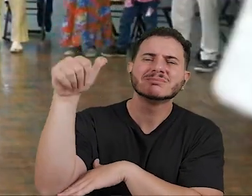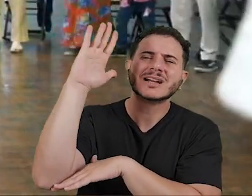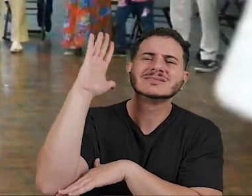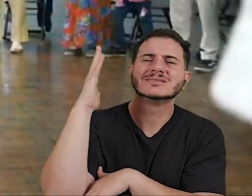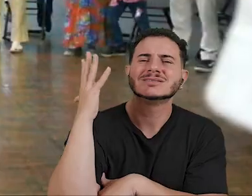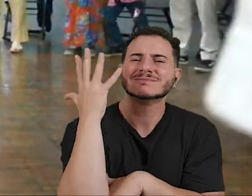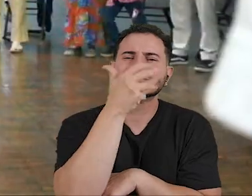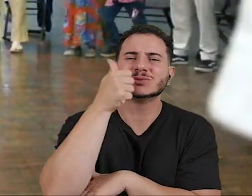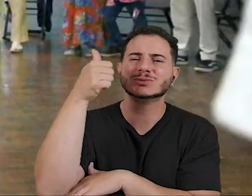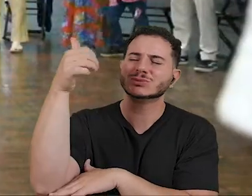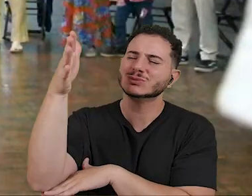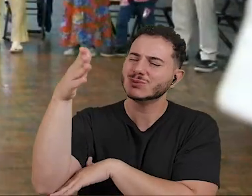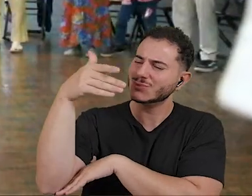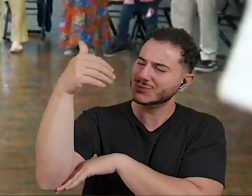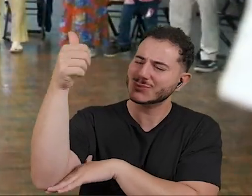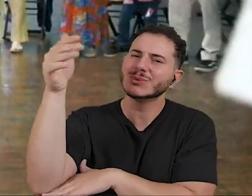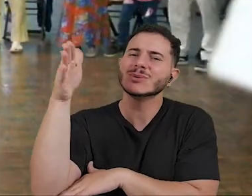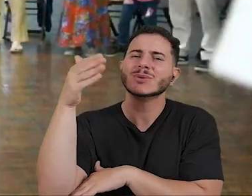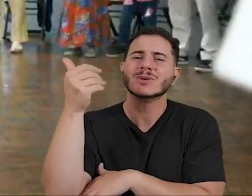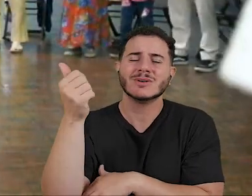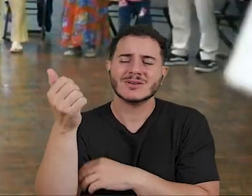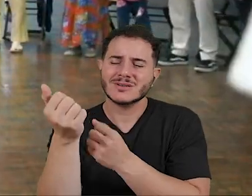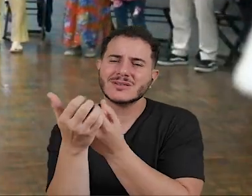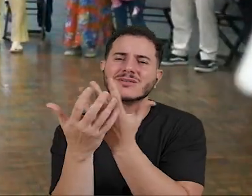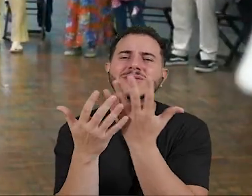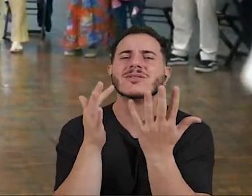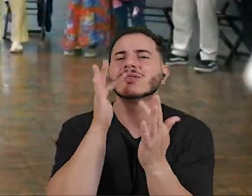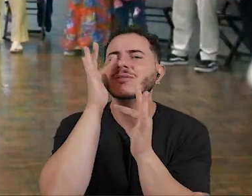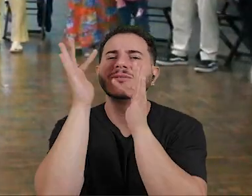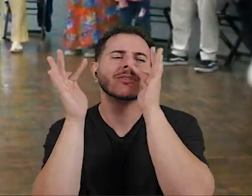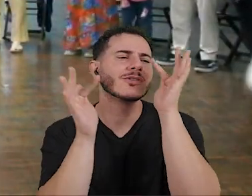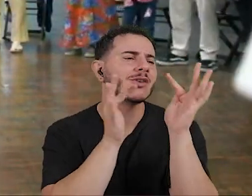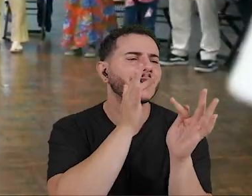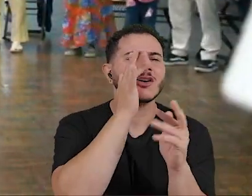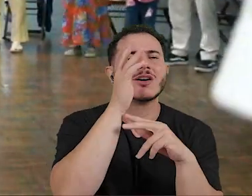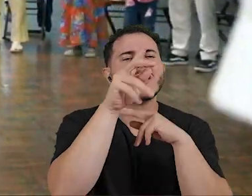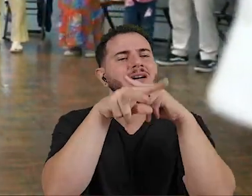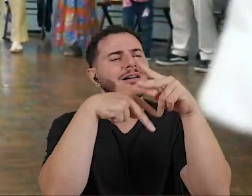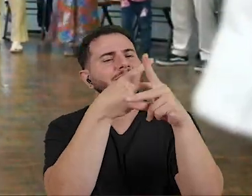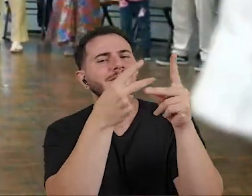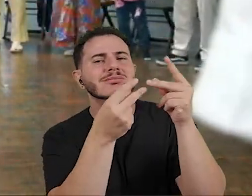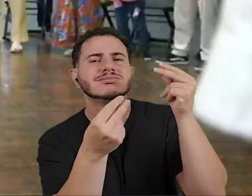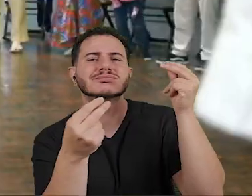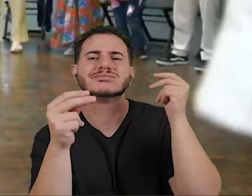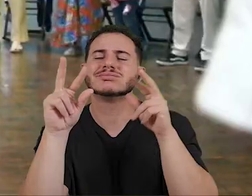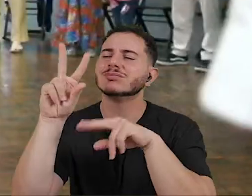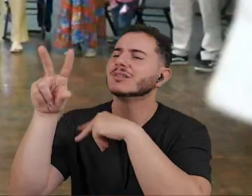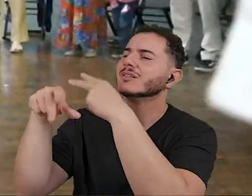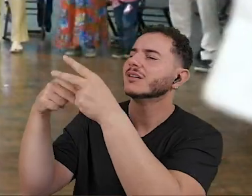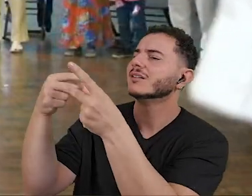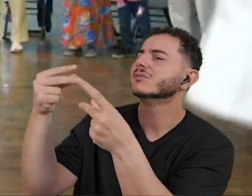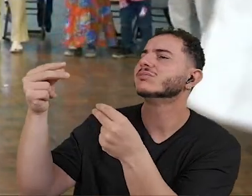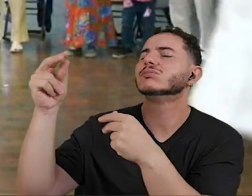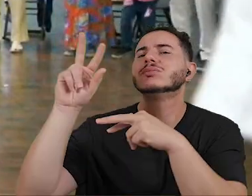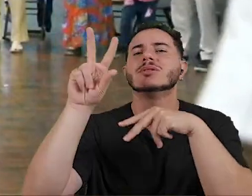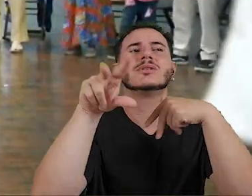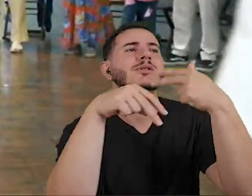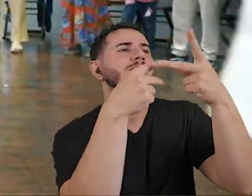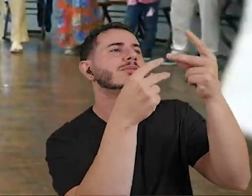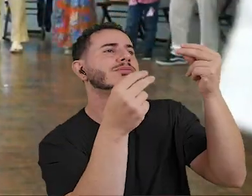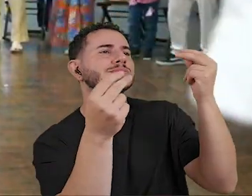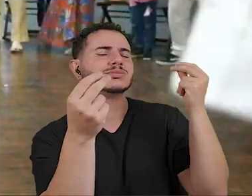de fita, e quando ela passa e arrasta a